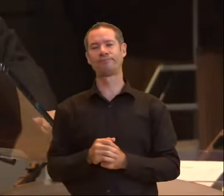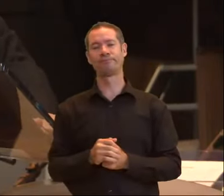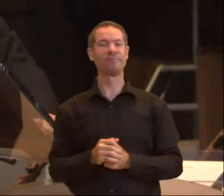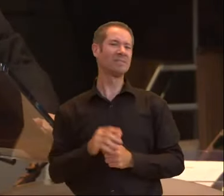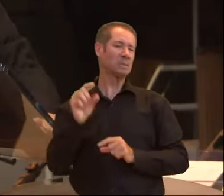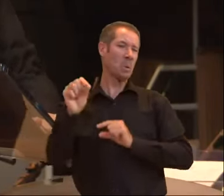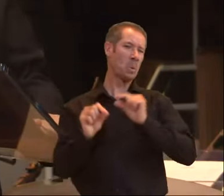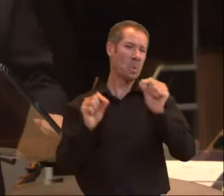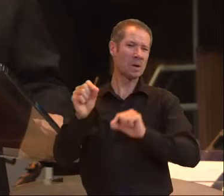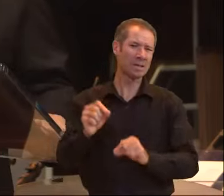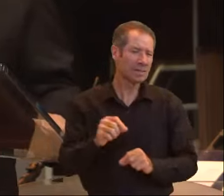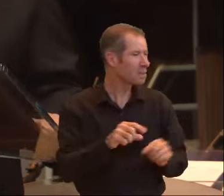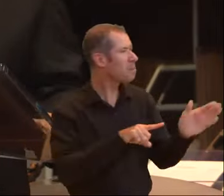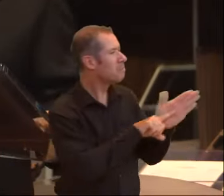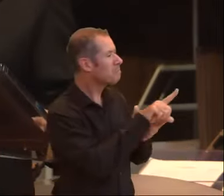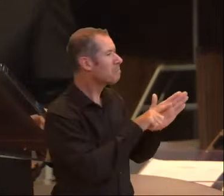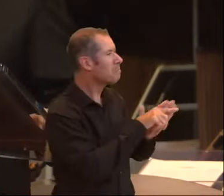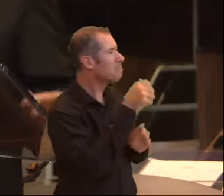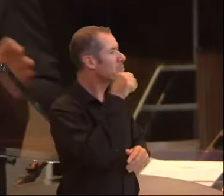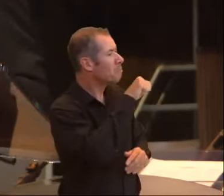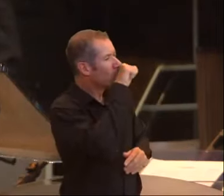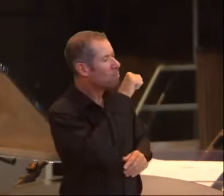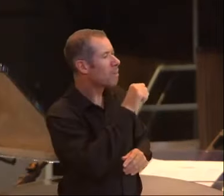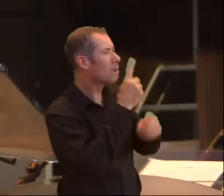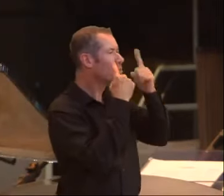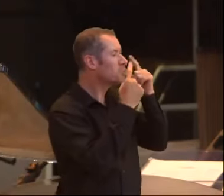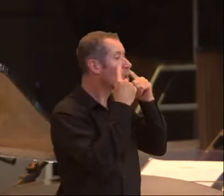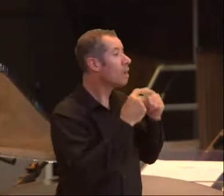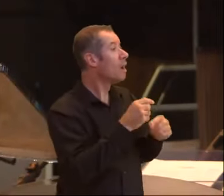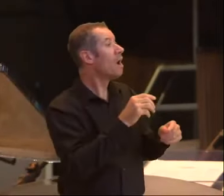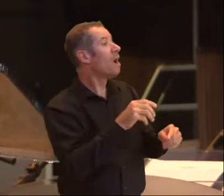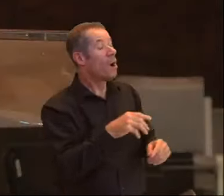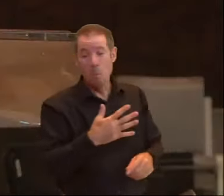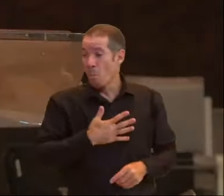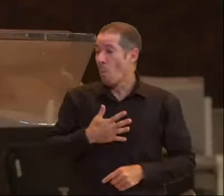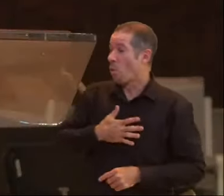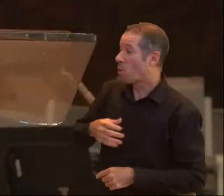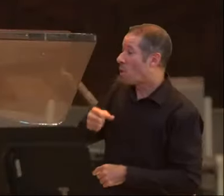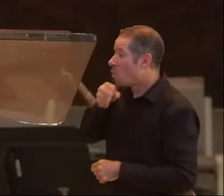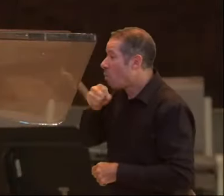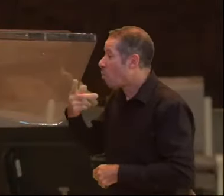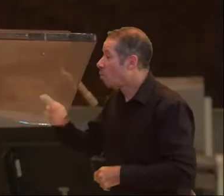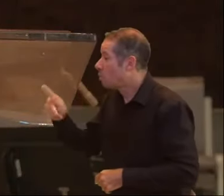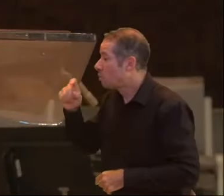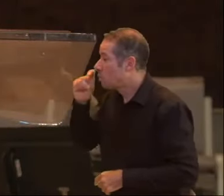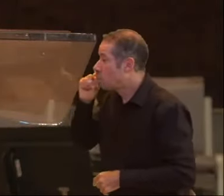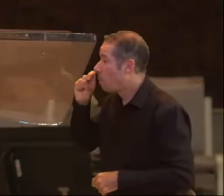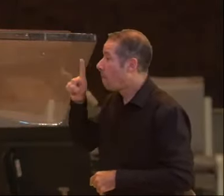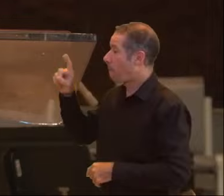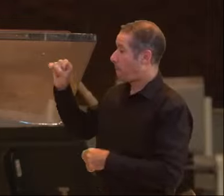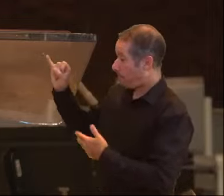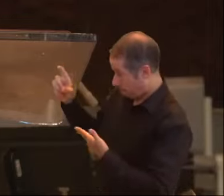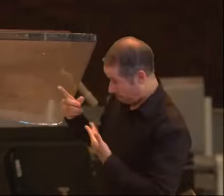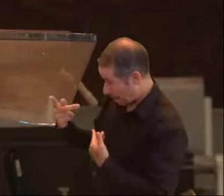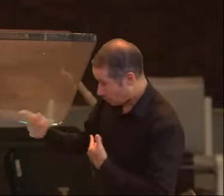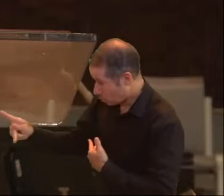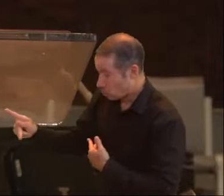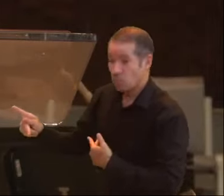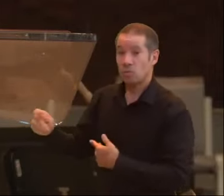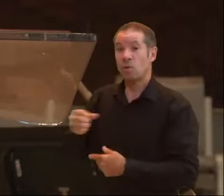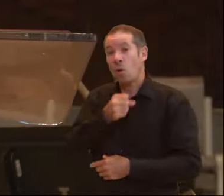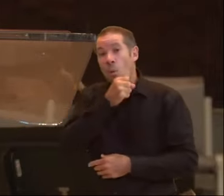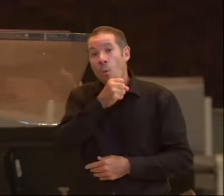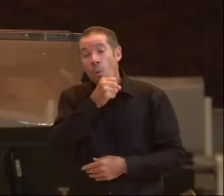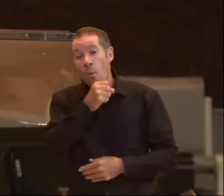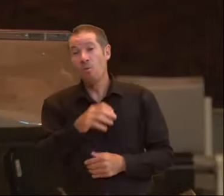Por que a senhora chora, mãe? Por causa do meu avô, do teu pai, por causa do teu pai, do teu